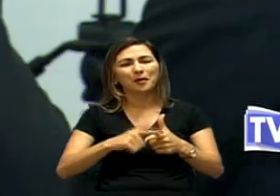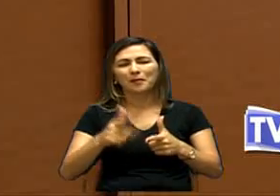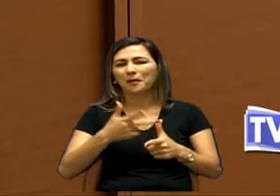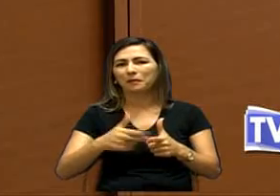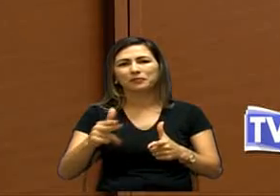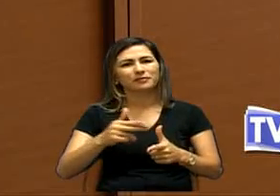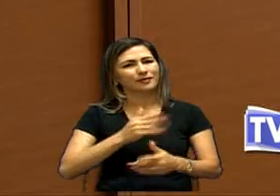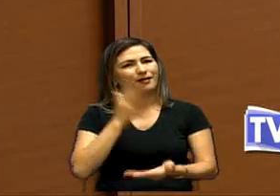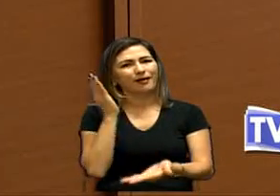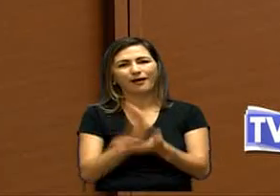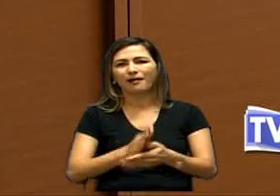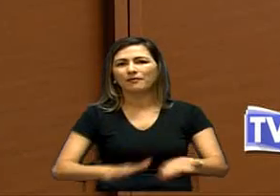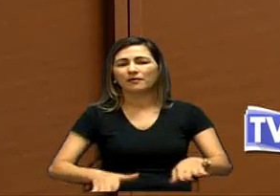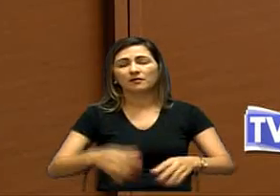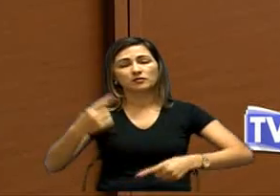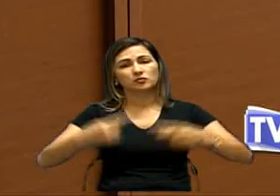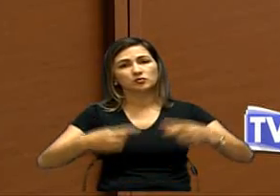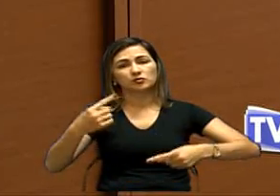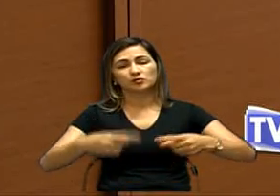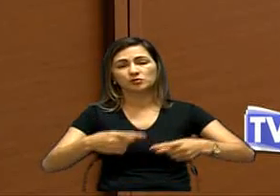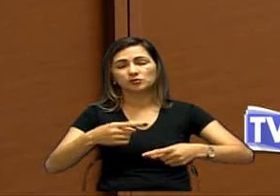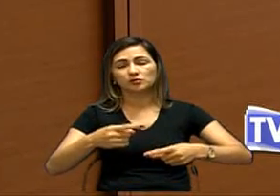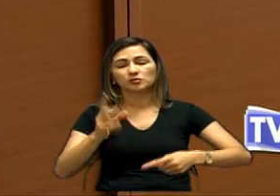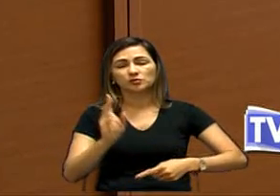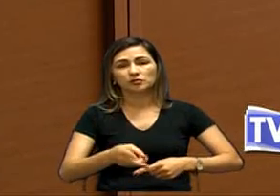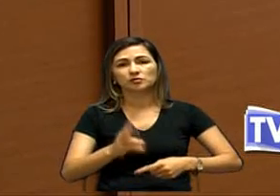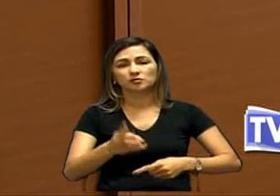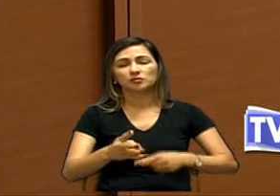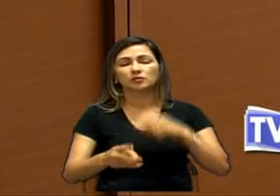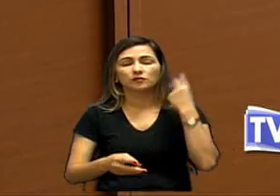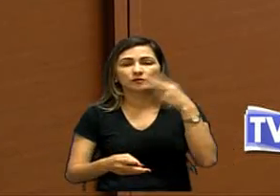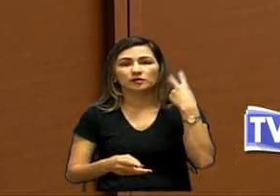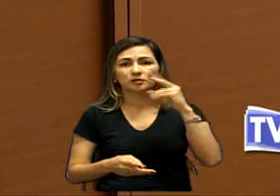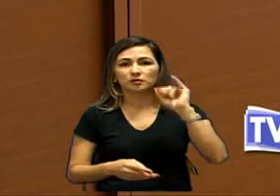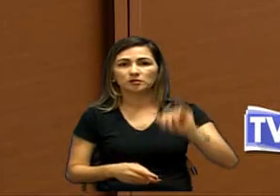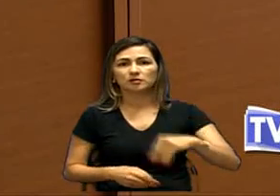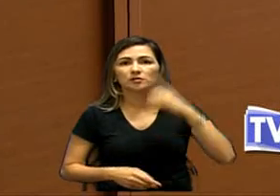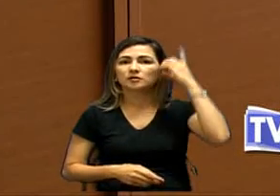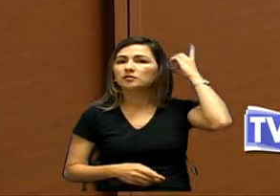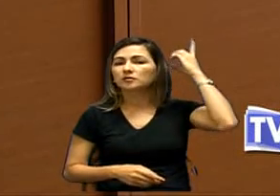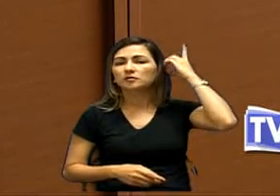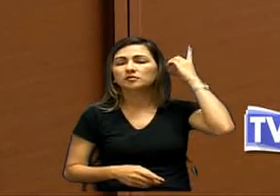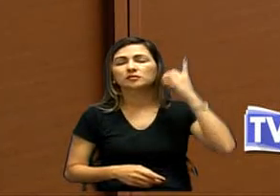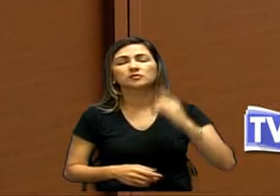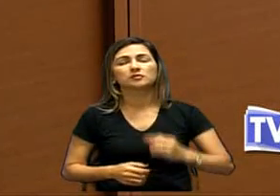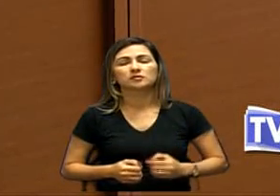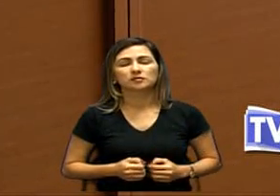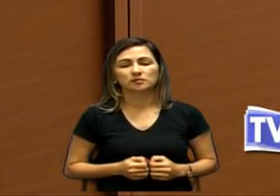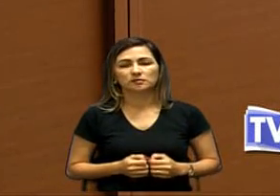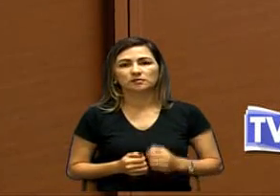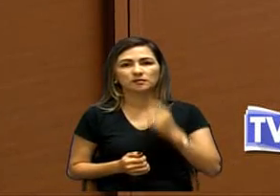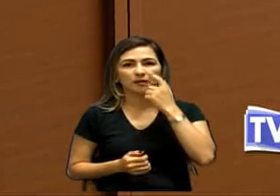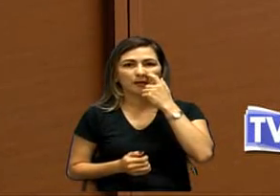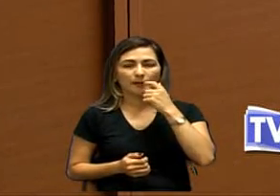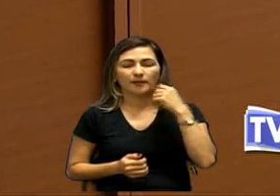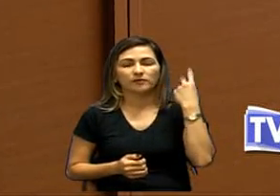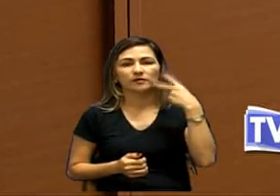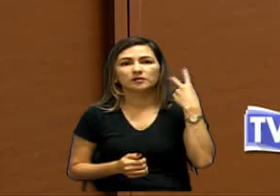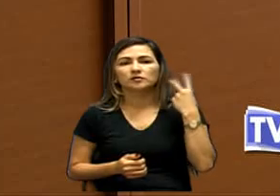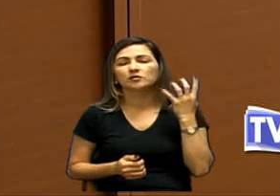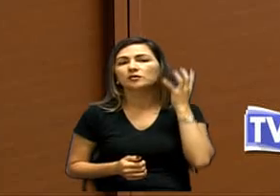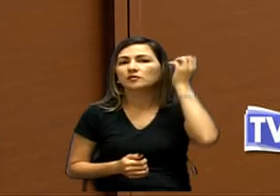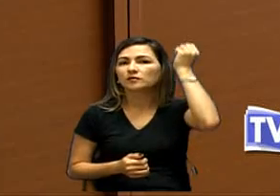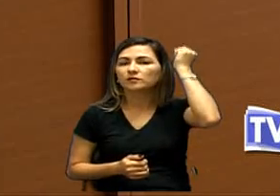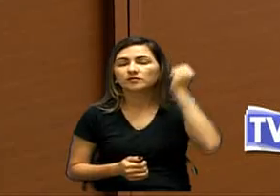Continue a discussão. João Donizete e... O vereador Militão, depois o Militão. João. A Fernanda também